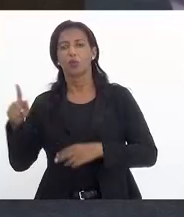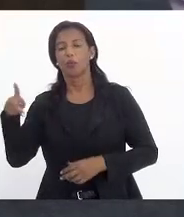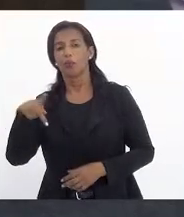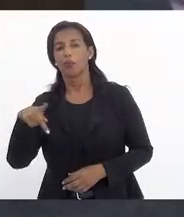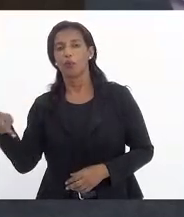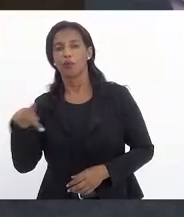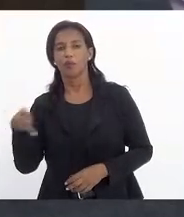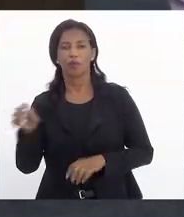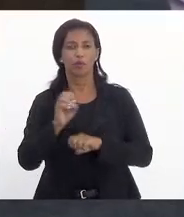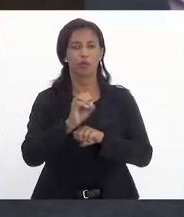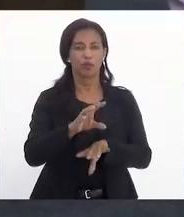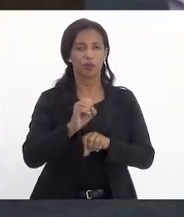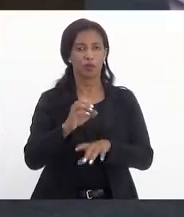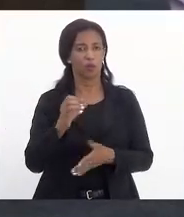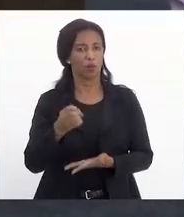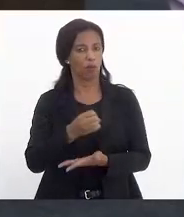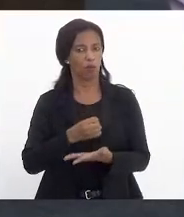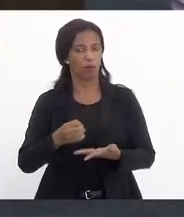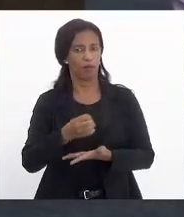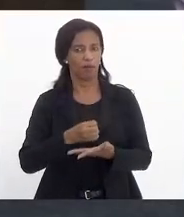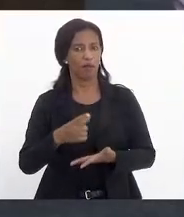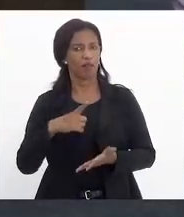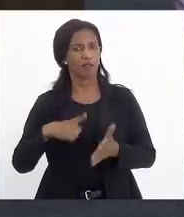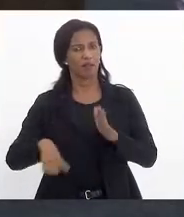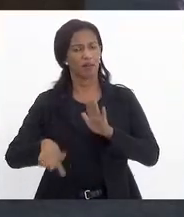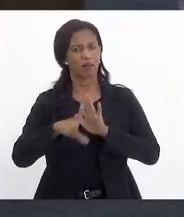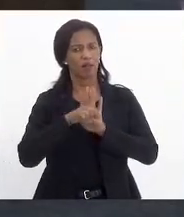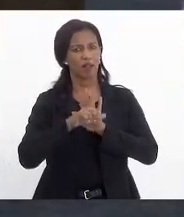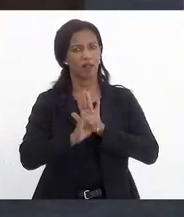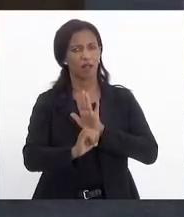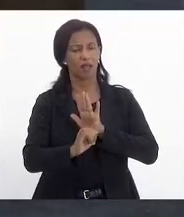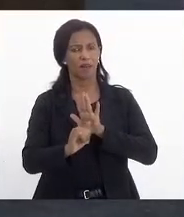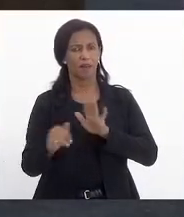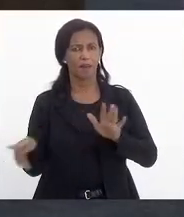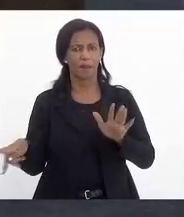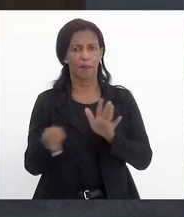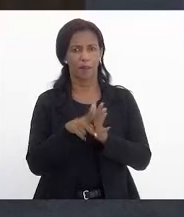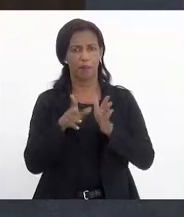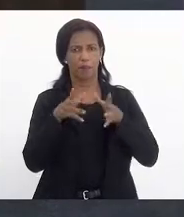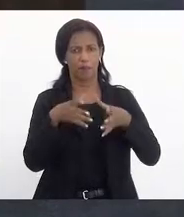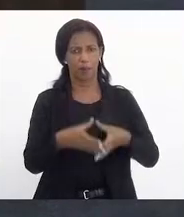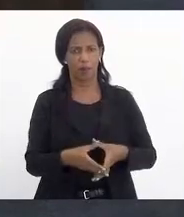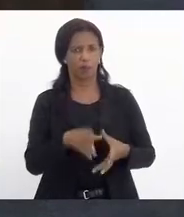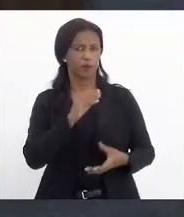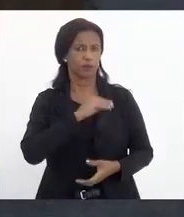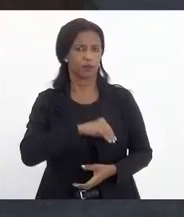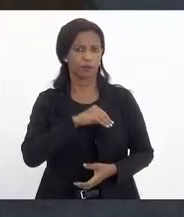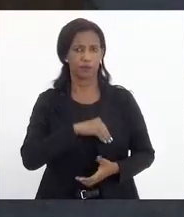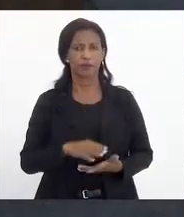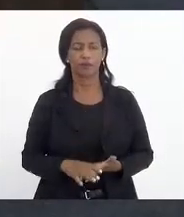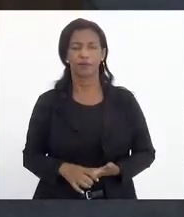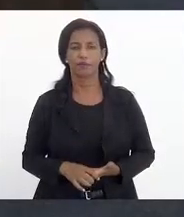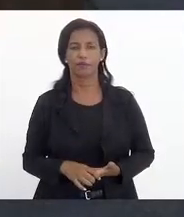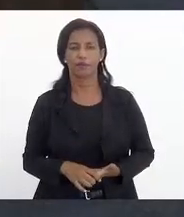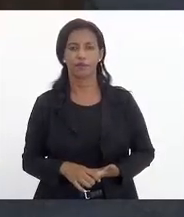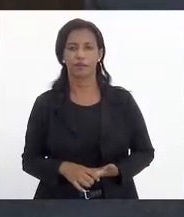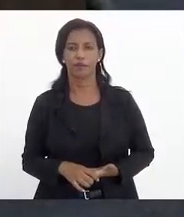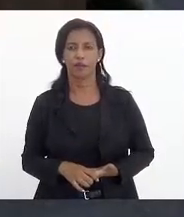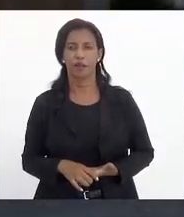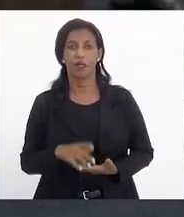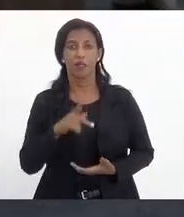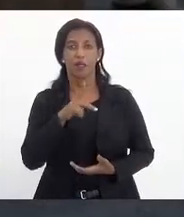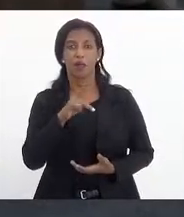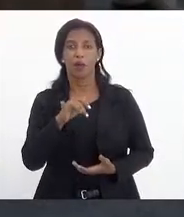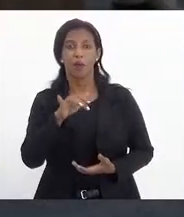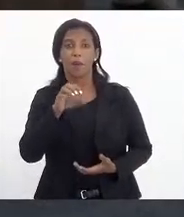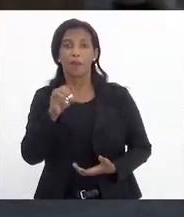professoras da educação básica, que tem uma legislação específica sobre a sua remuneração, que é o piso salarial